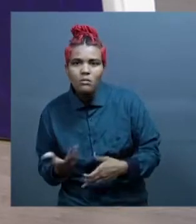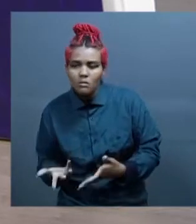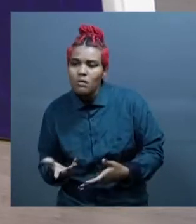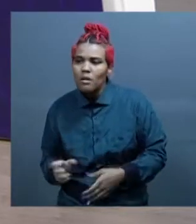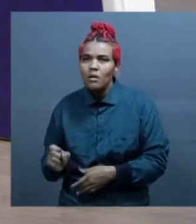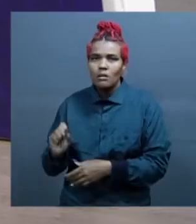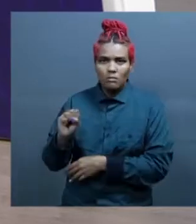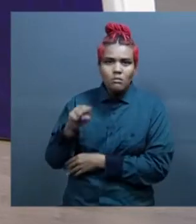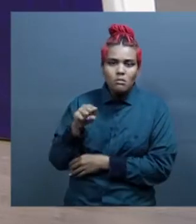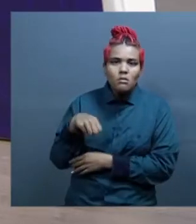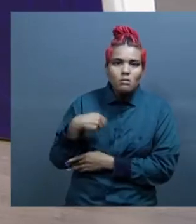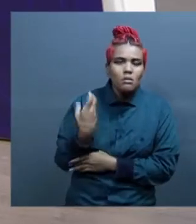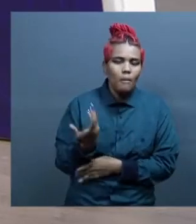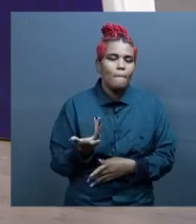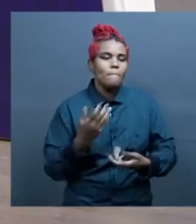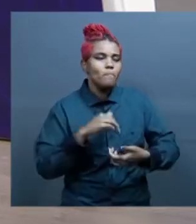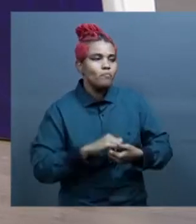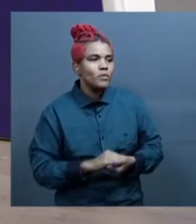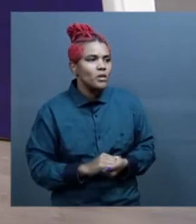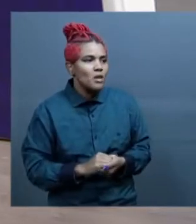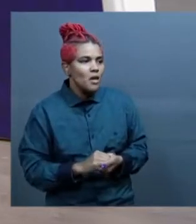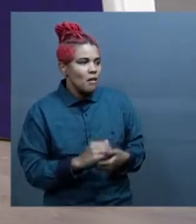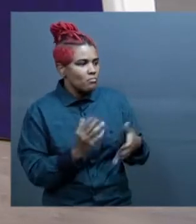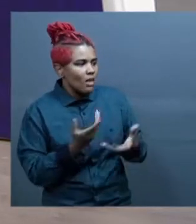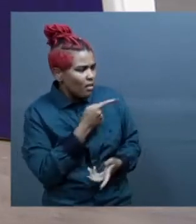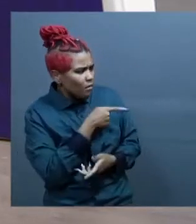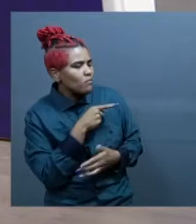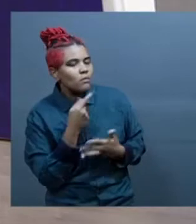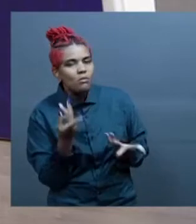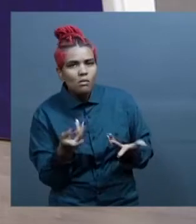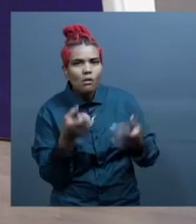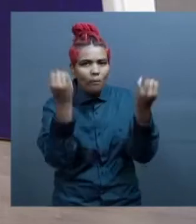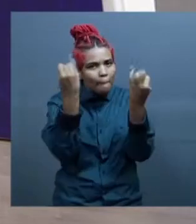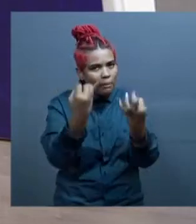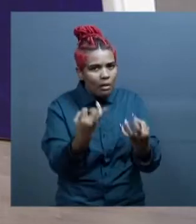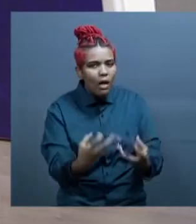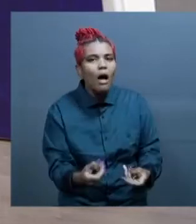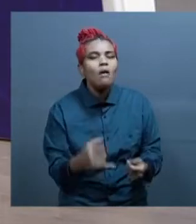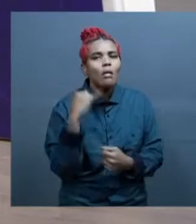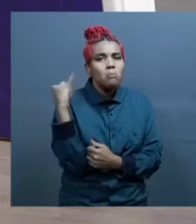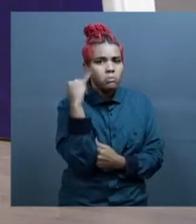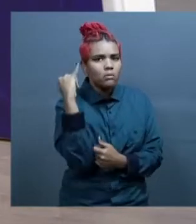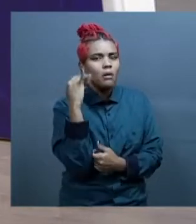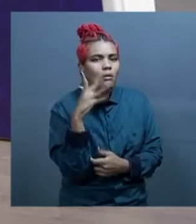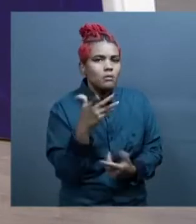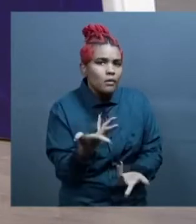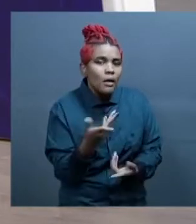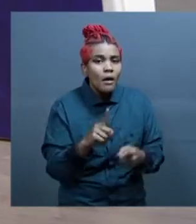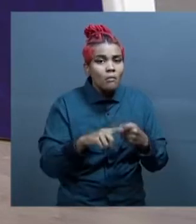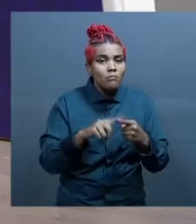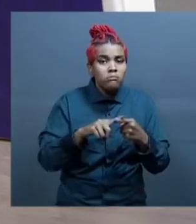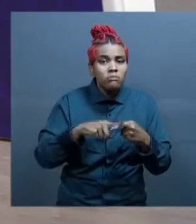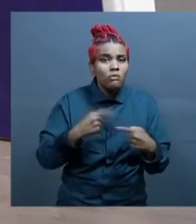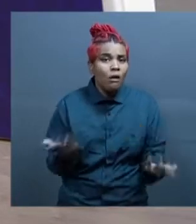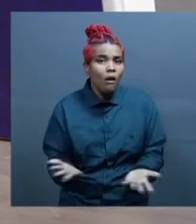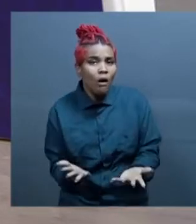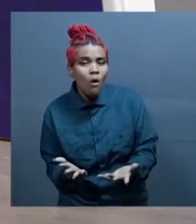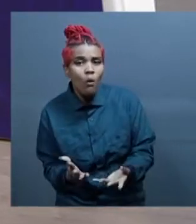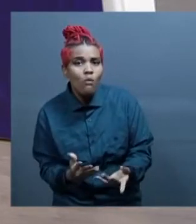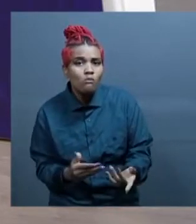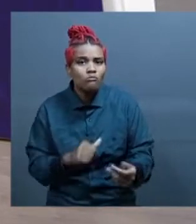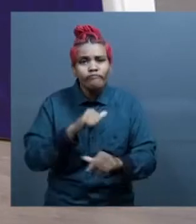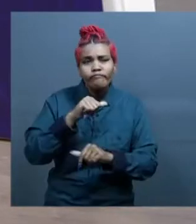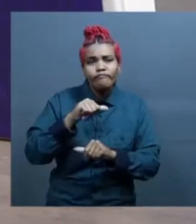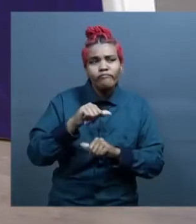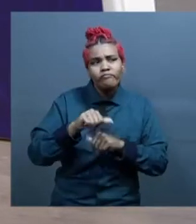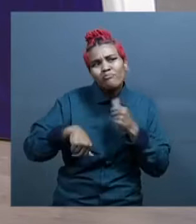gostaria que explicasse pra gente professor arcênio então a importância do efeito estufa mas ao mesmo tempo porque hoje se tornou um